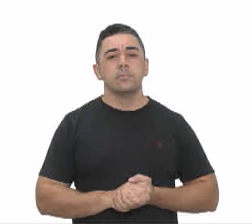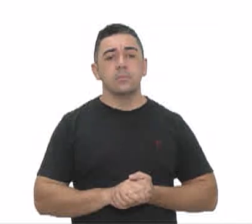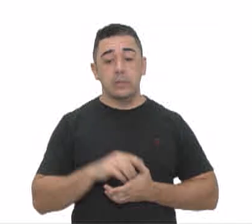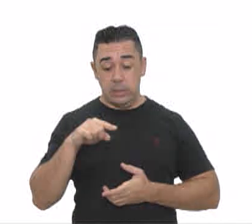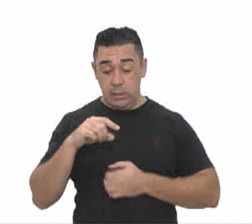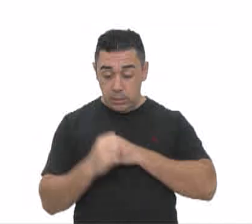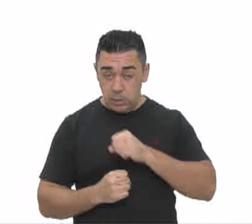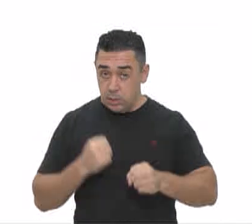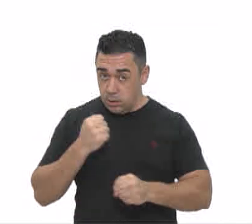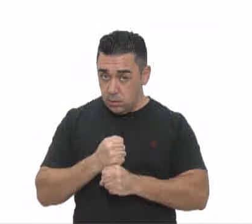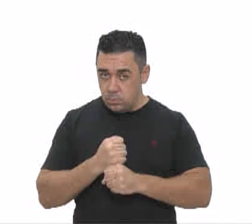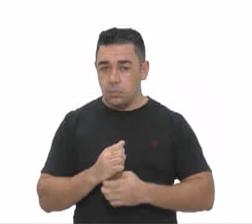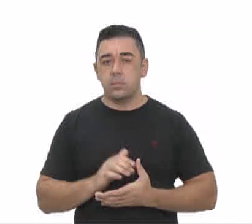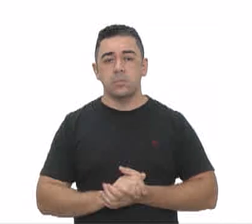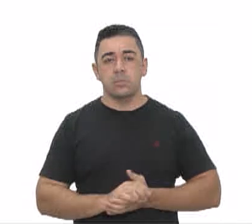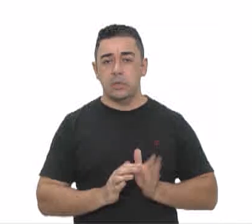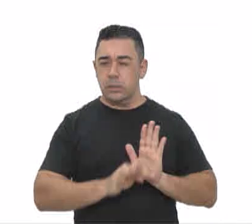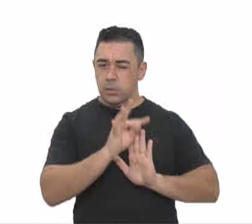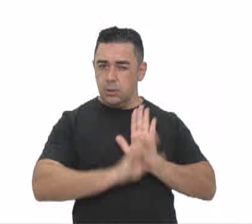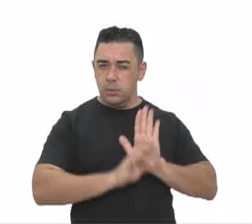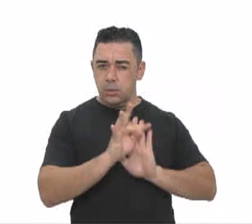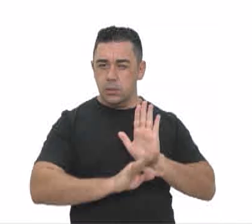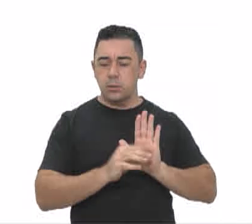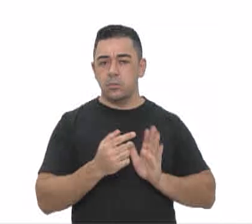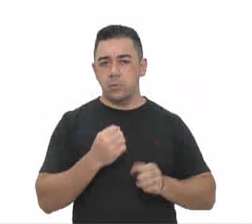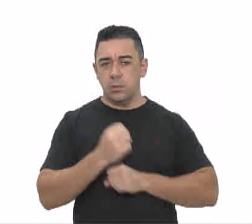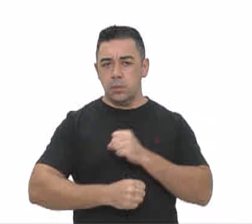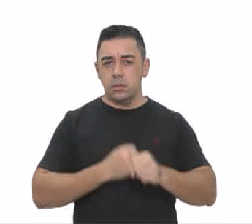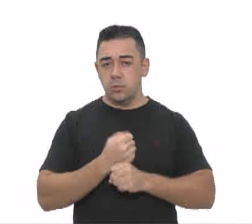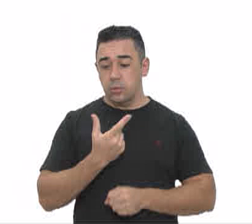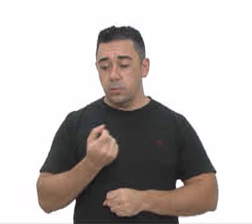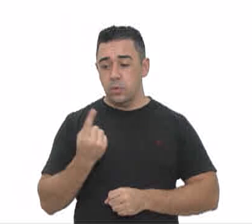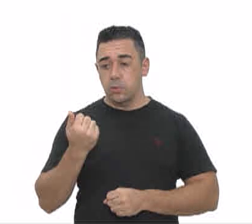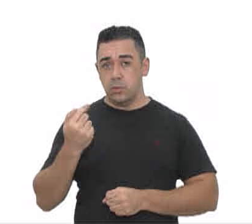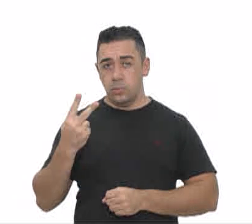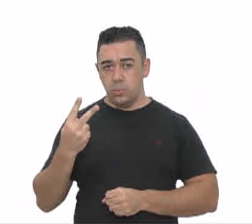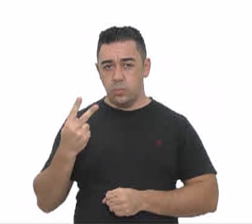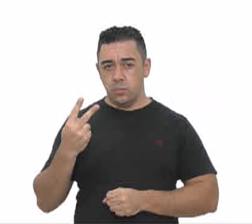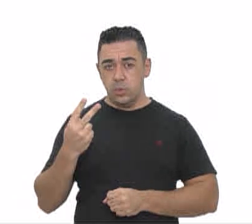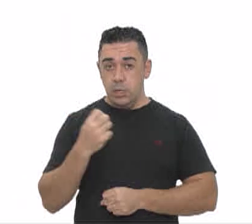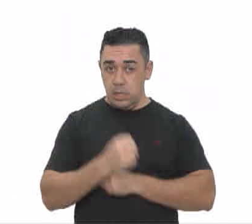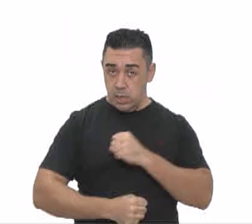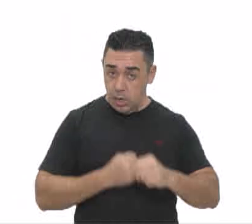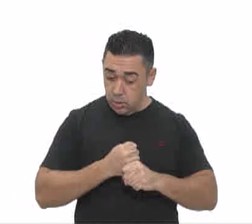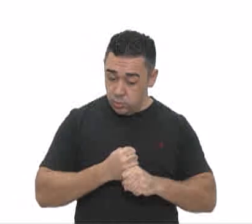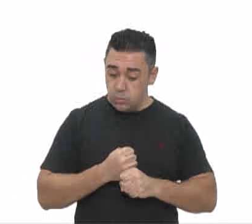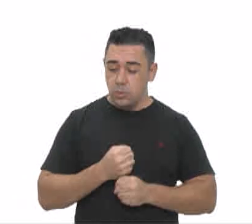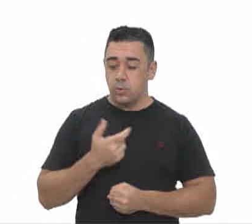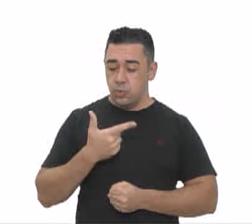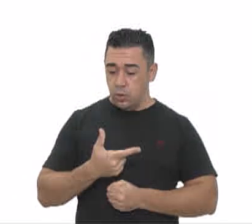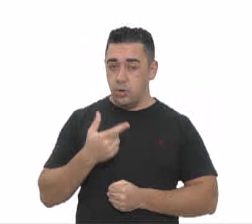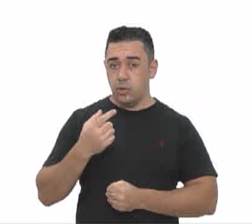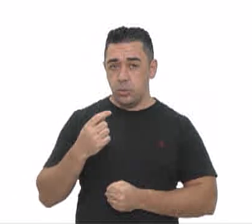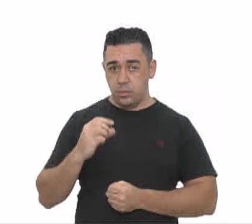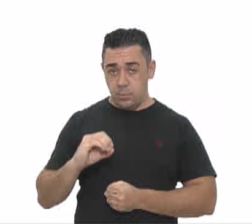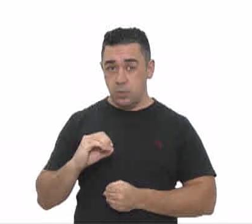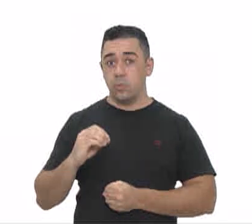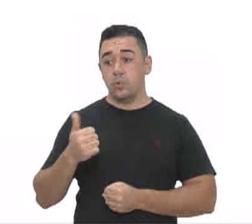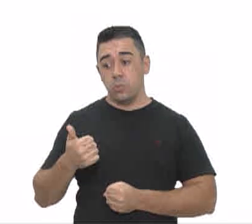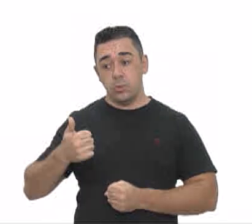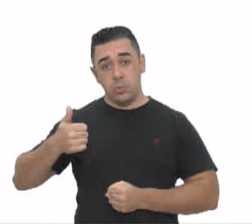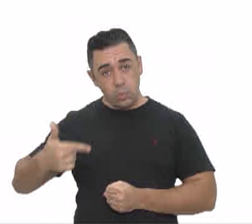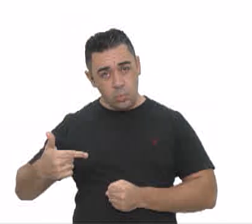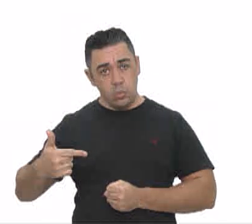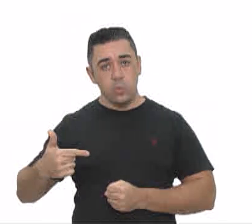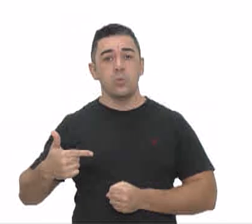ano, então o texto é de 2012, então vamos imaginar que o ano, este ano, o de 2012, olha o marcador temporal,